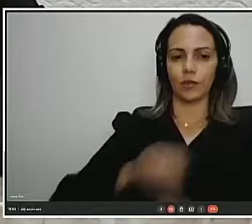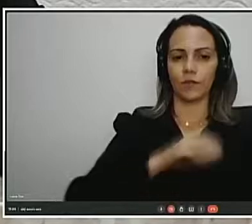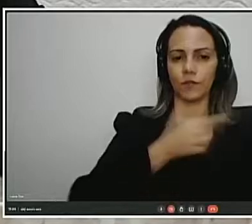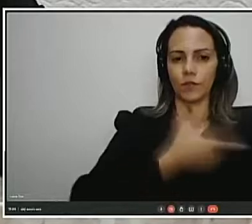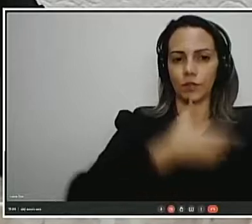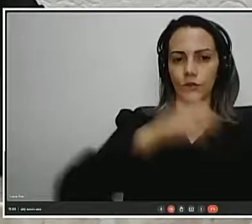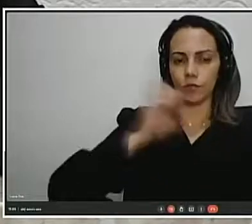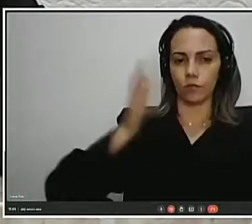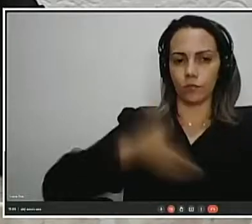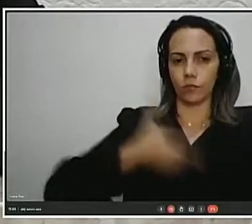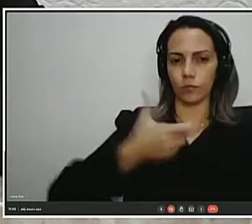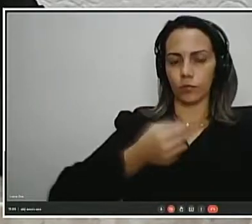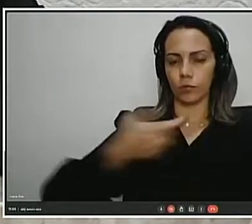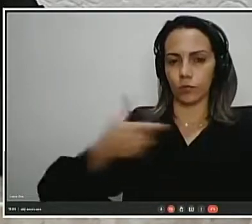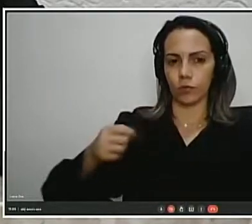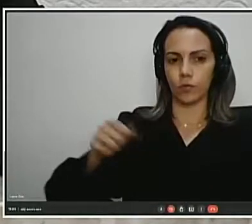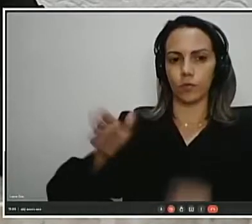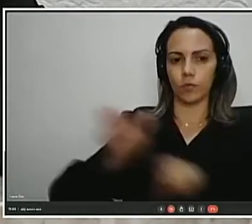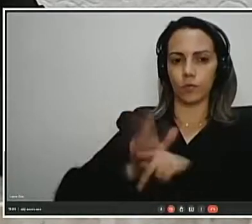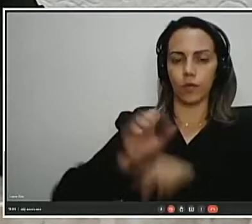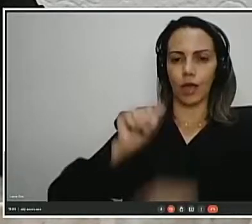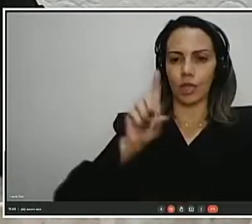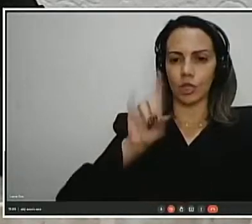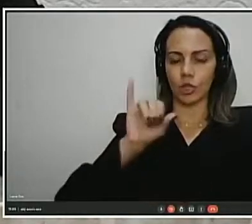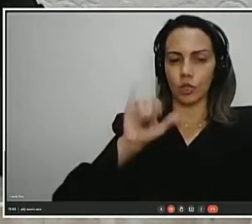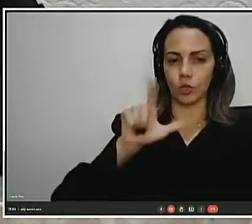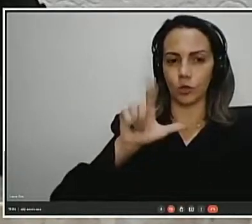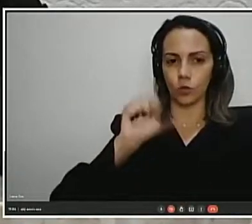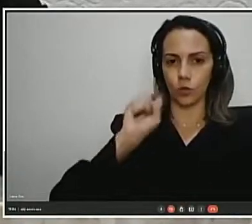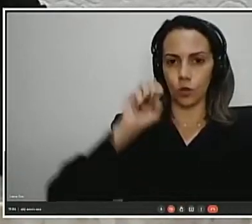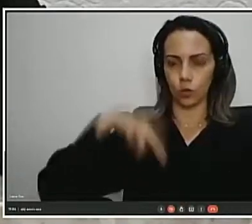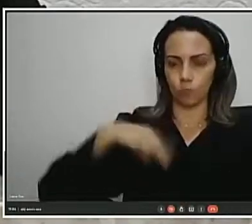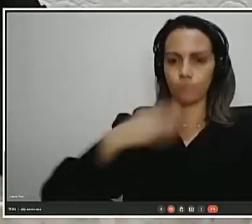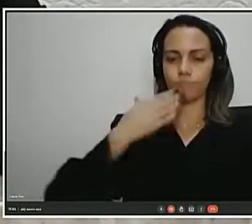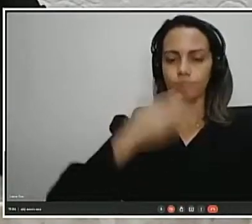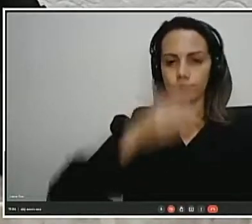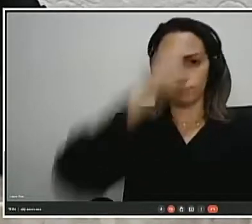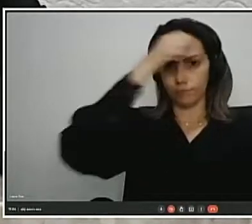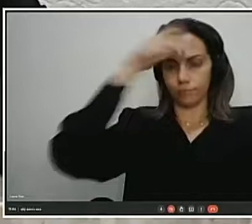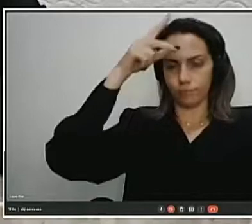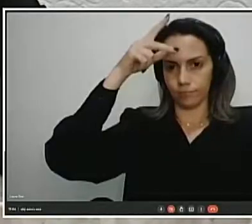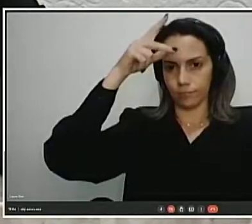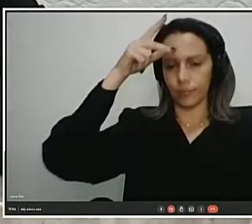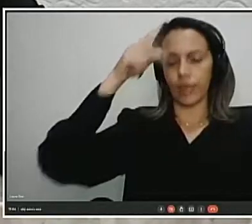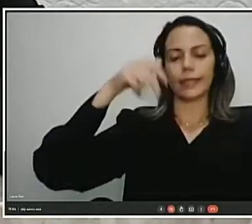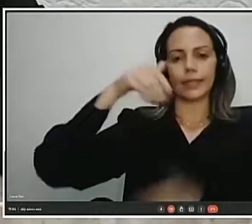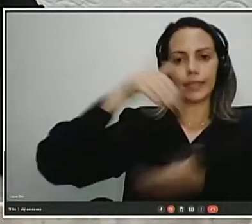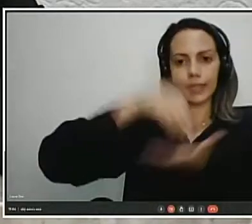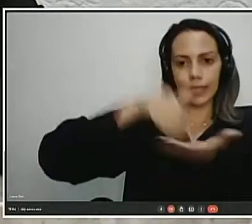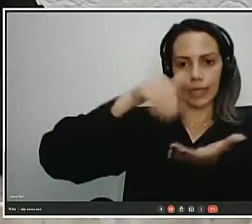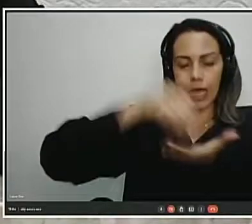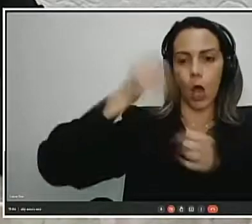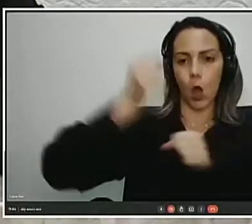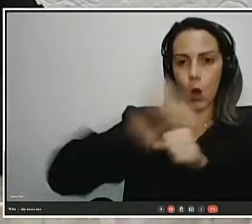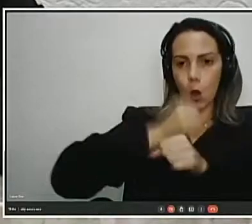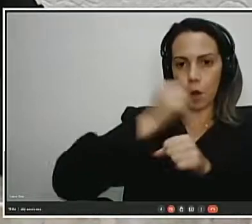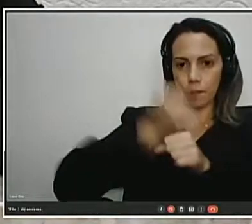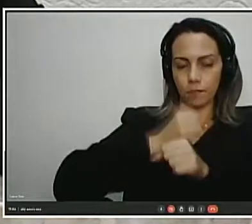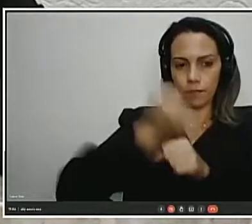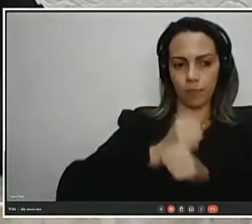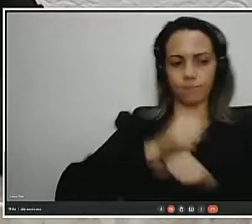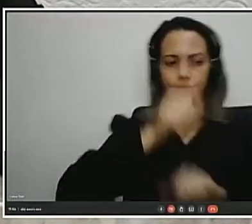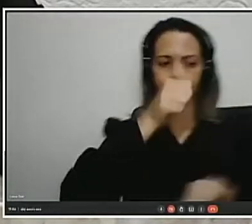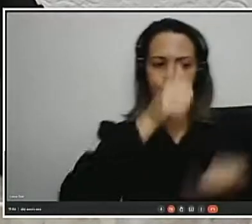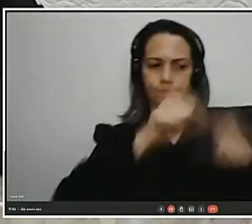Pires Filho, ao Poder Executivo Municipal para que, por meio da Secretaria de Obras, possam estudar a possibilidade